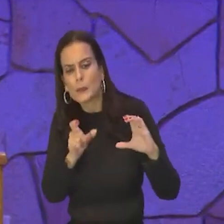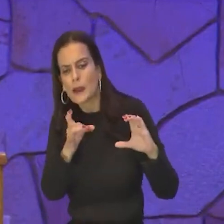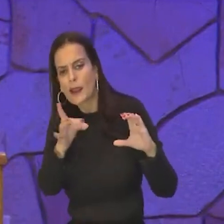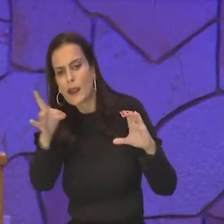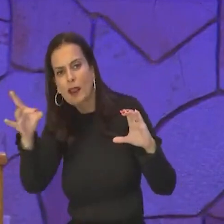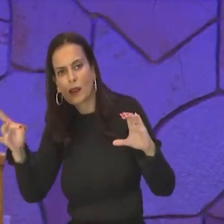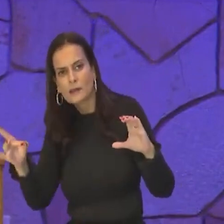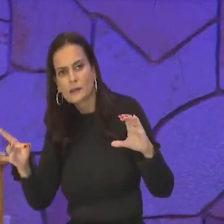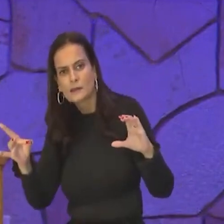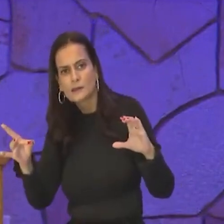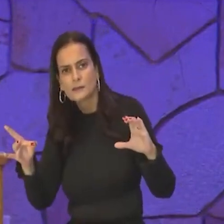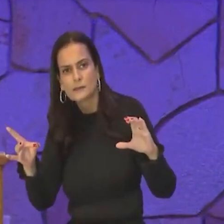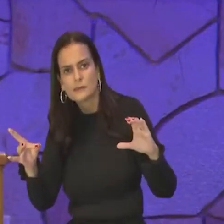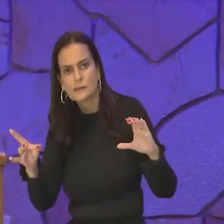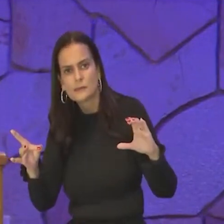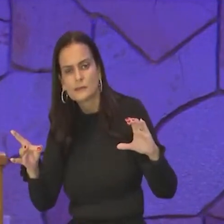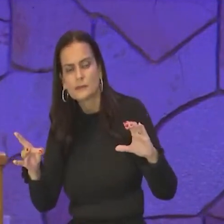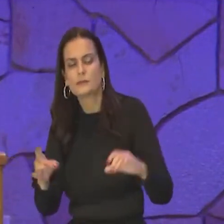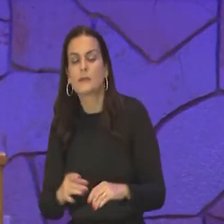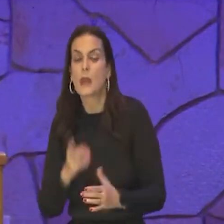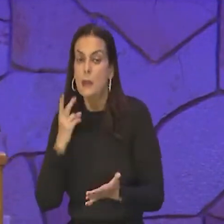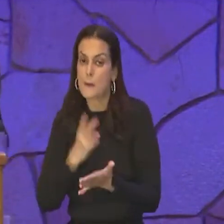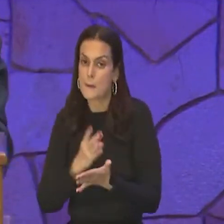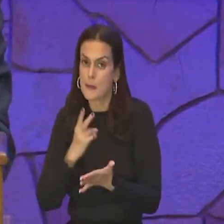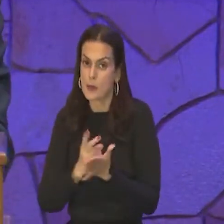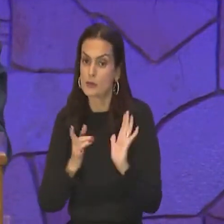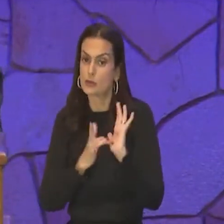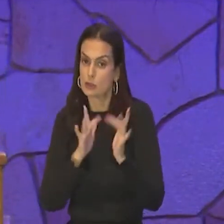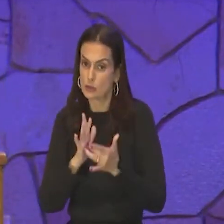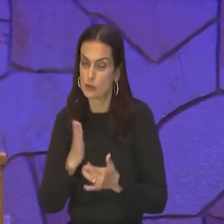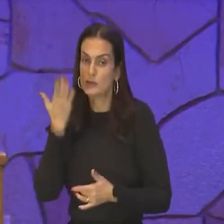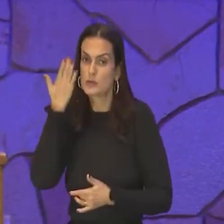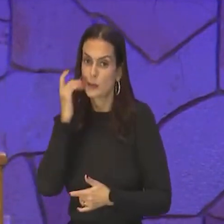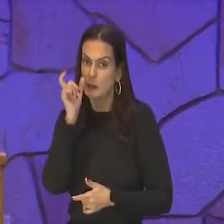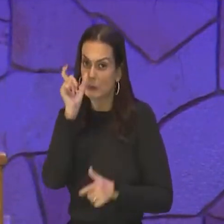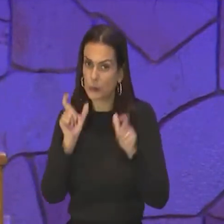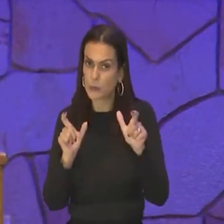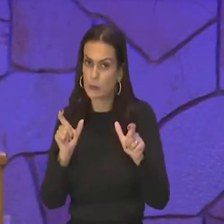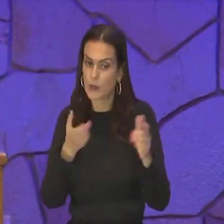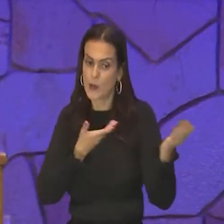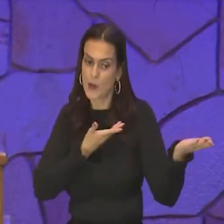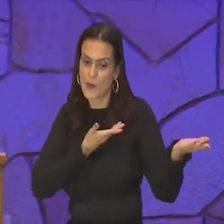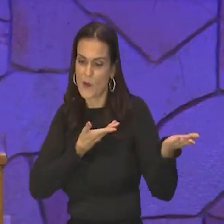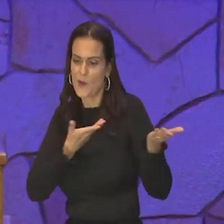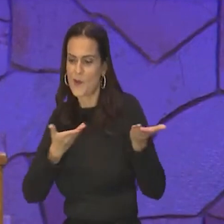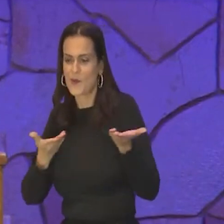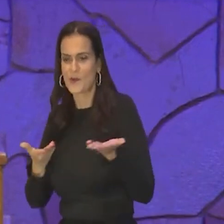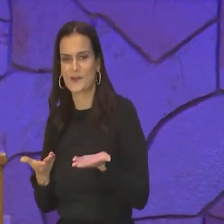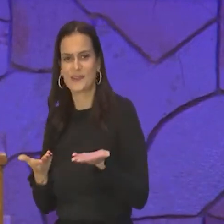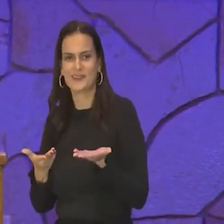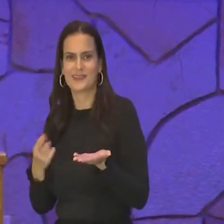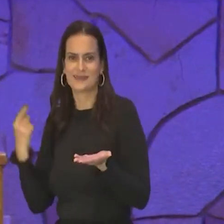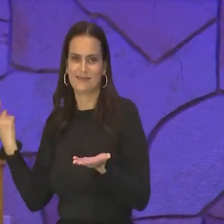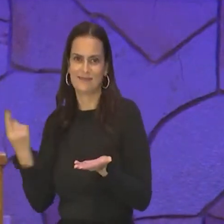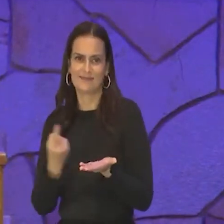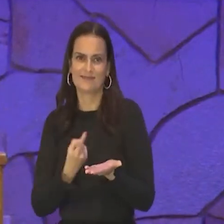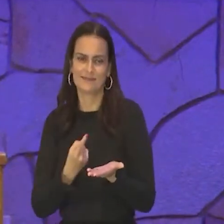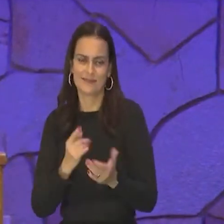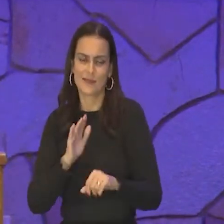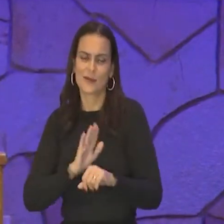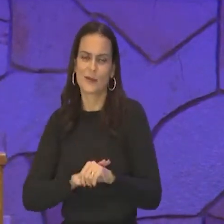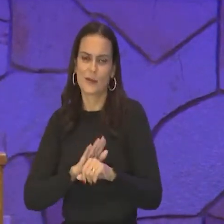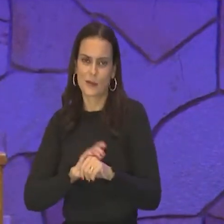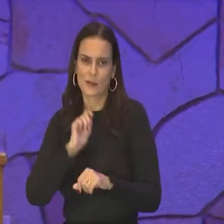mesmo assim, ele sabendo quem nós somos, ele nos convida para o momento da ceia.